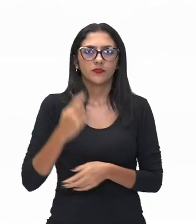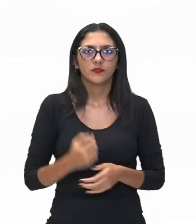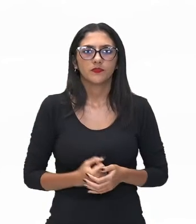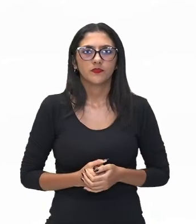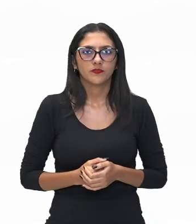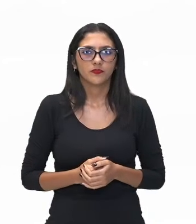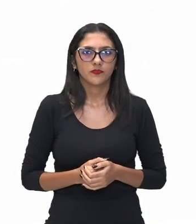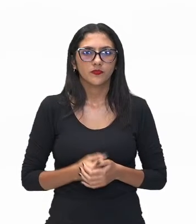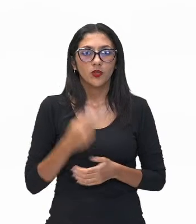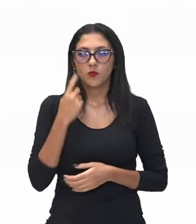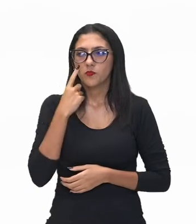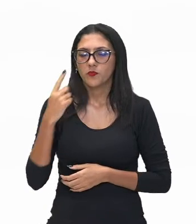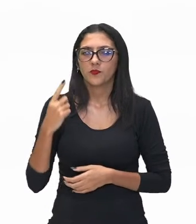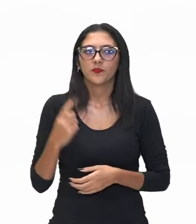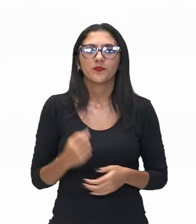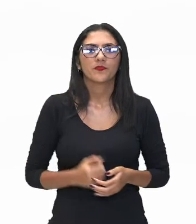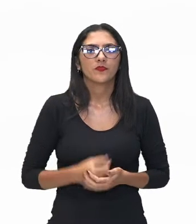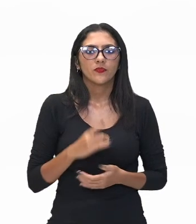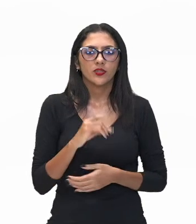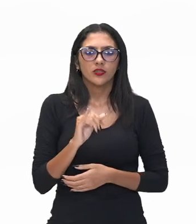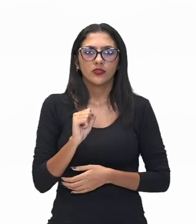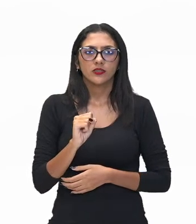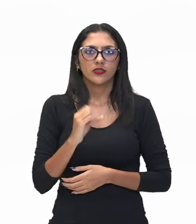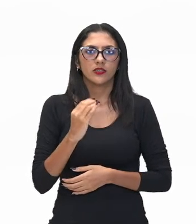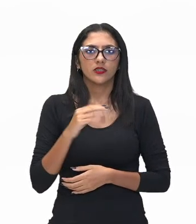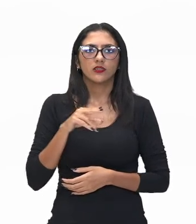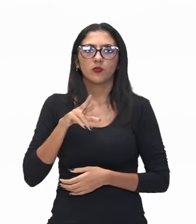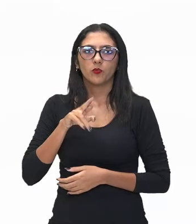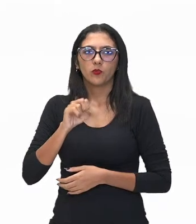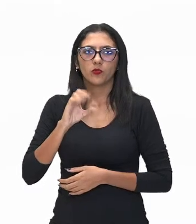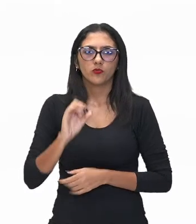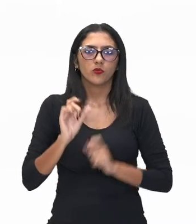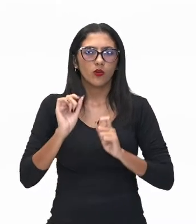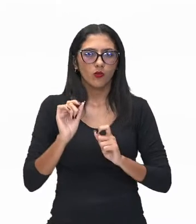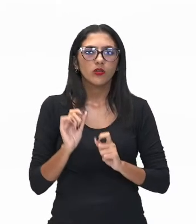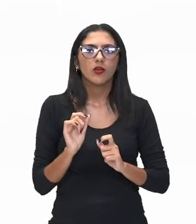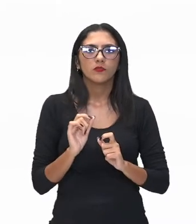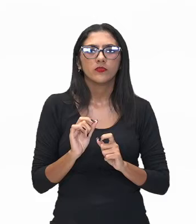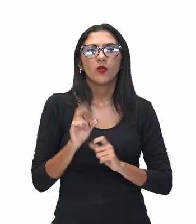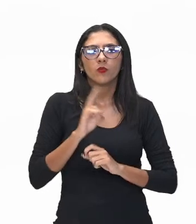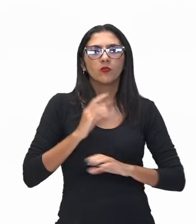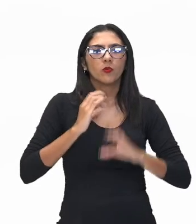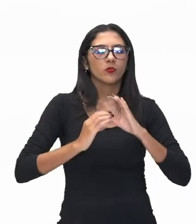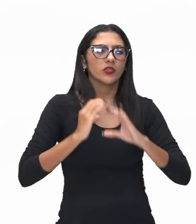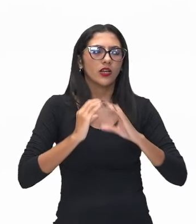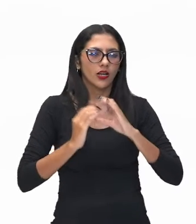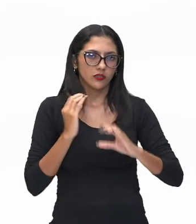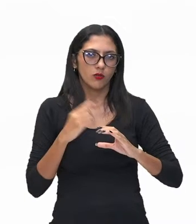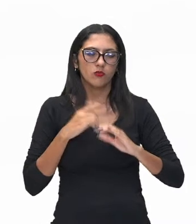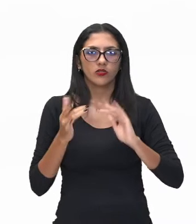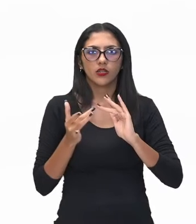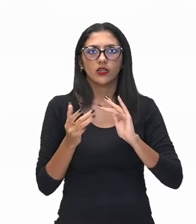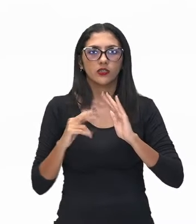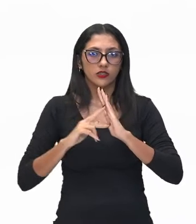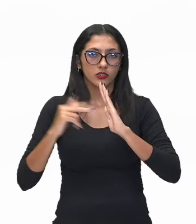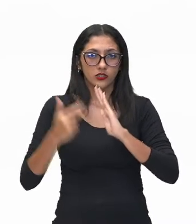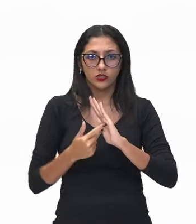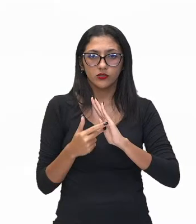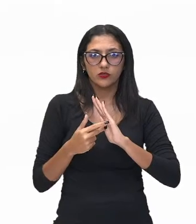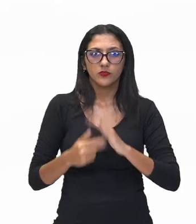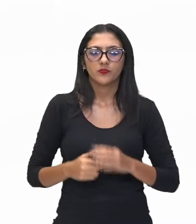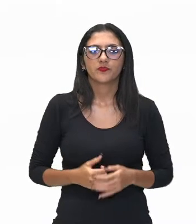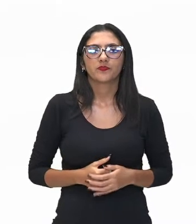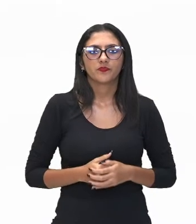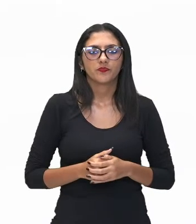discurso. É um processo comunicativo capaz de construir sentido. Além